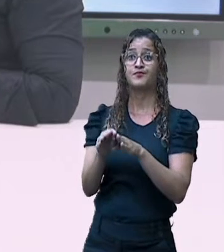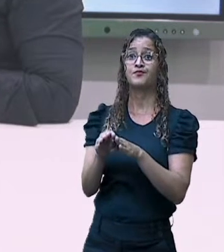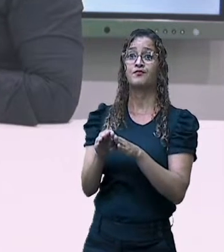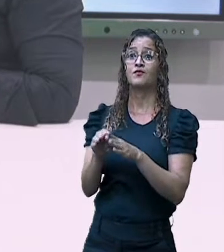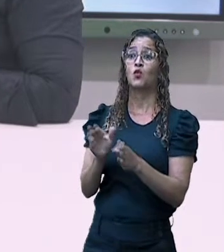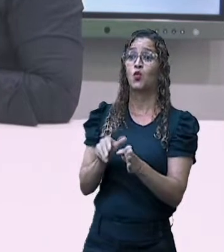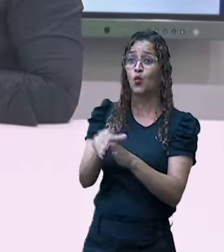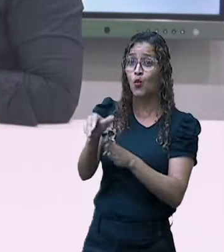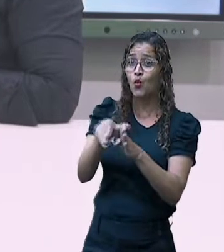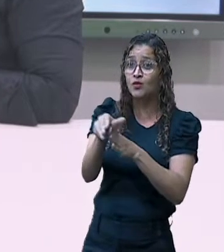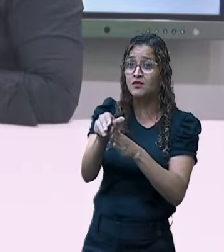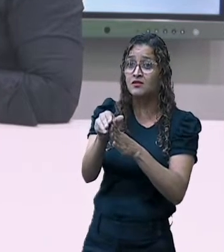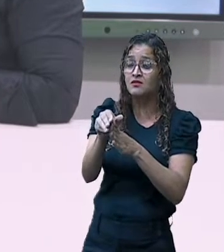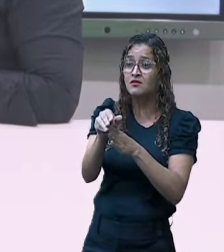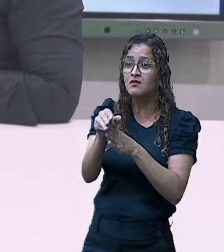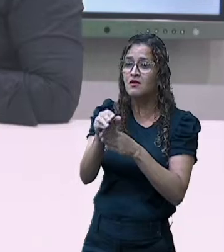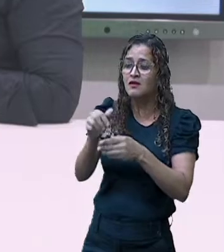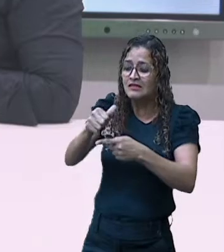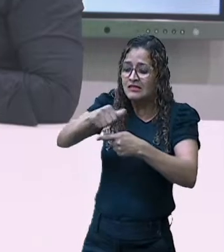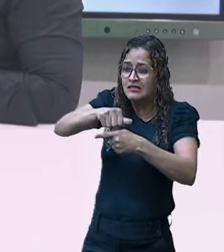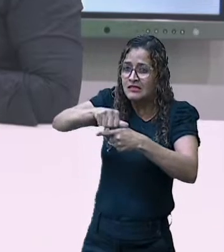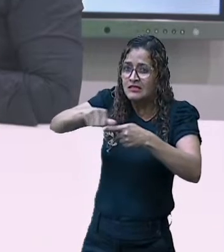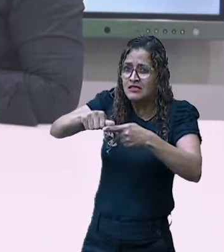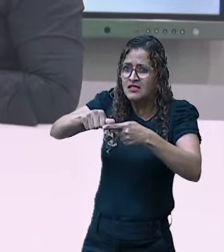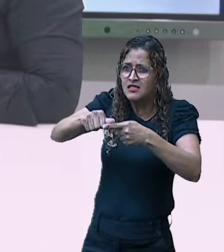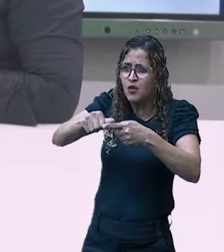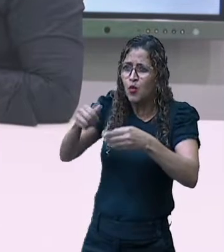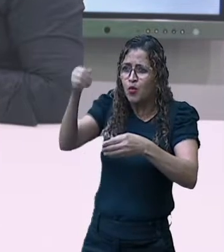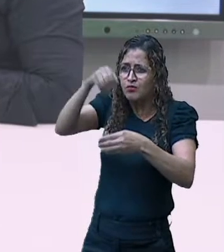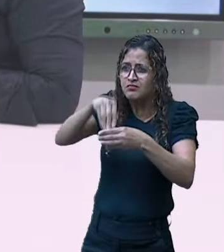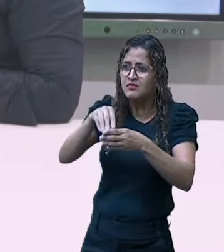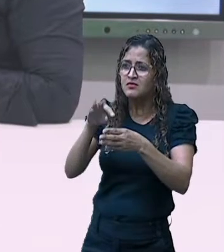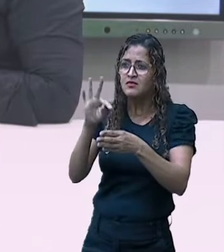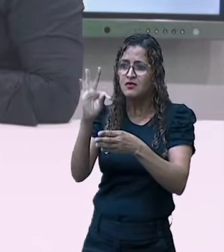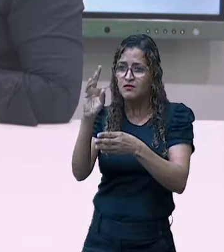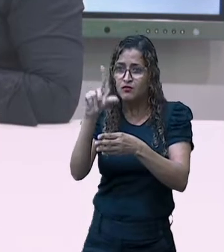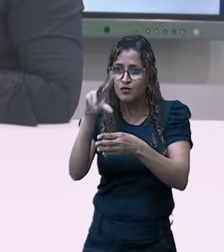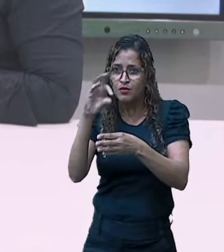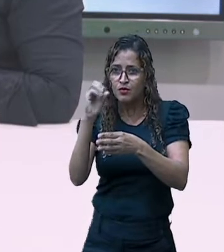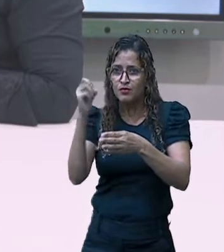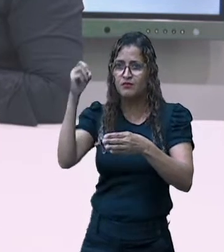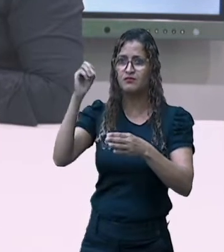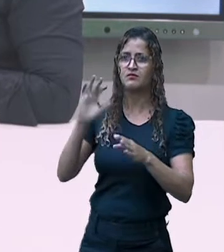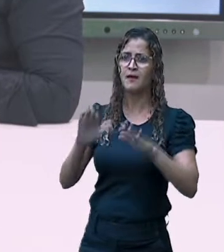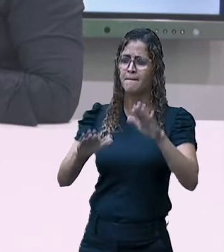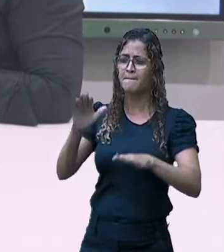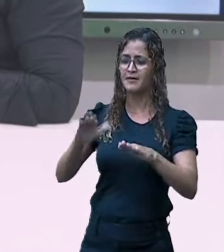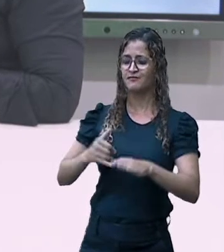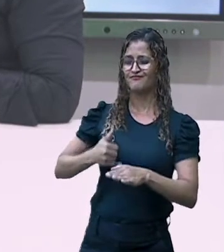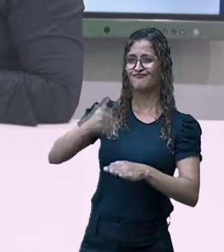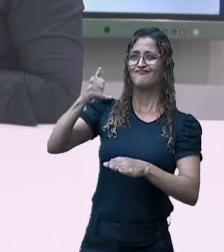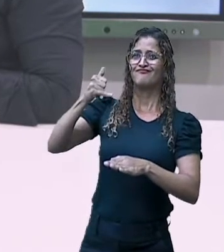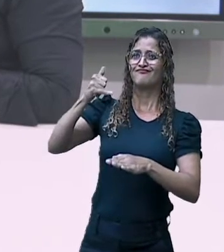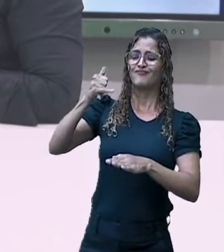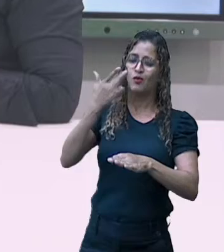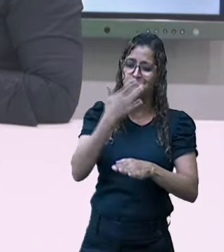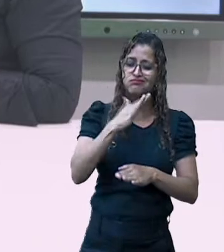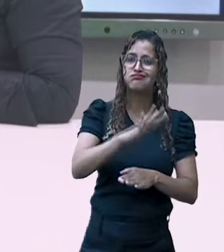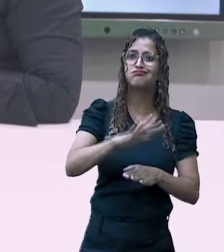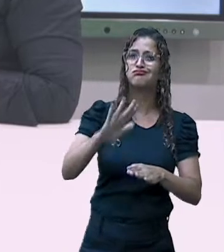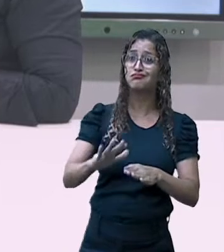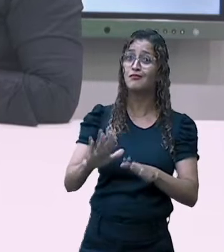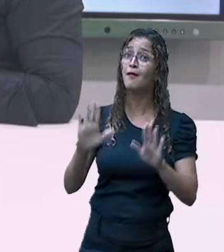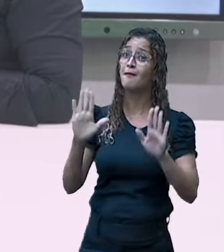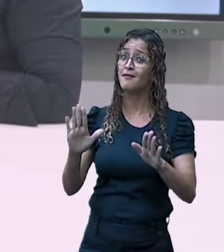com flúor, independente da idade da criança. O que a gente vai regular é a quantidade de pasta que a